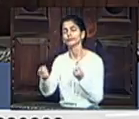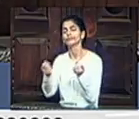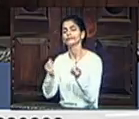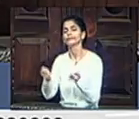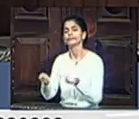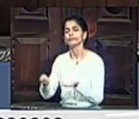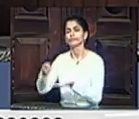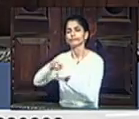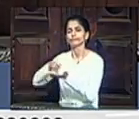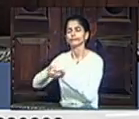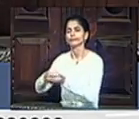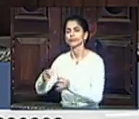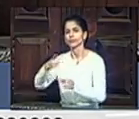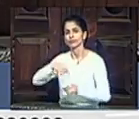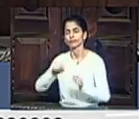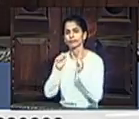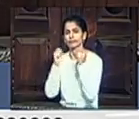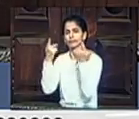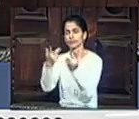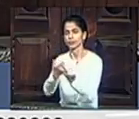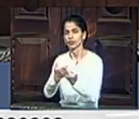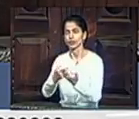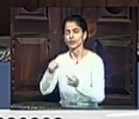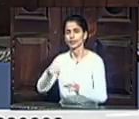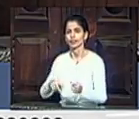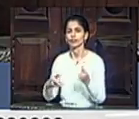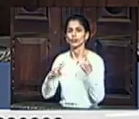aonde nós aqui na Alerj vamos cortar.